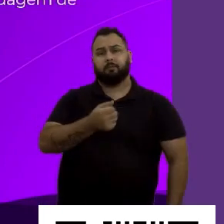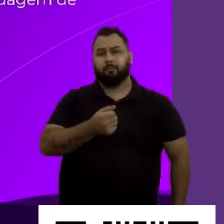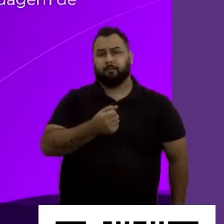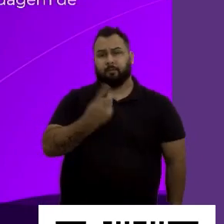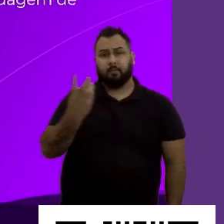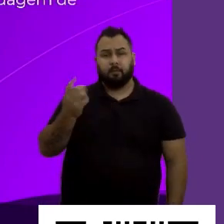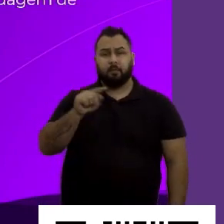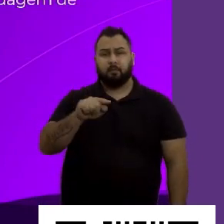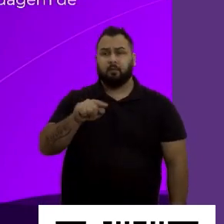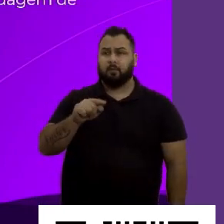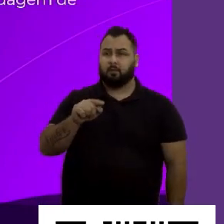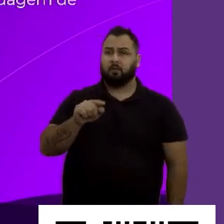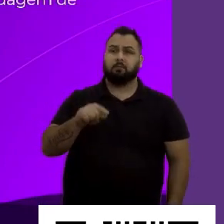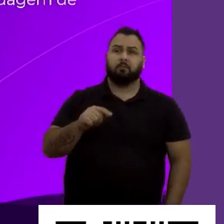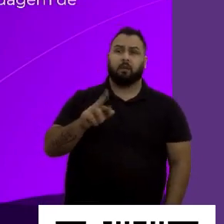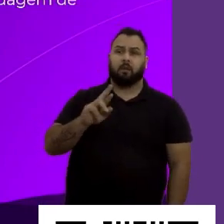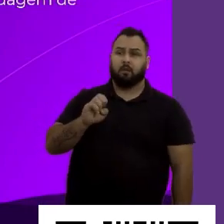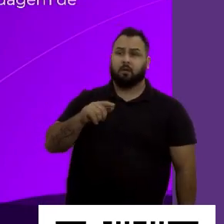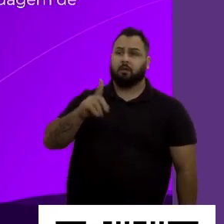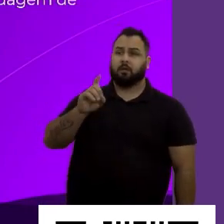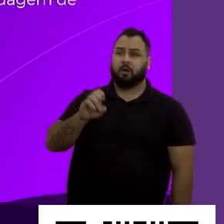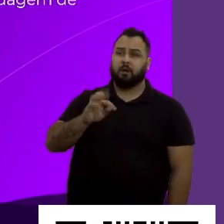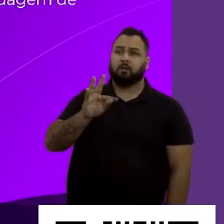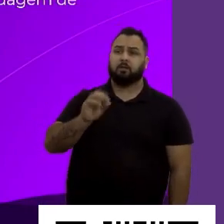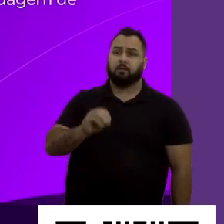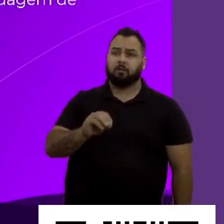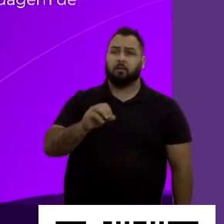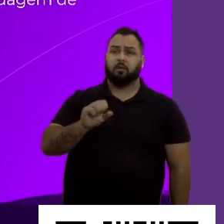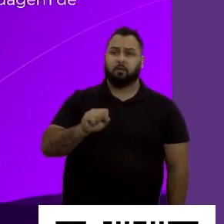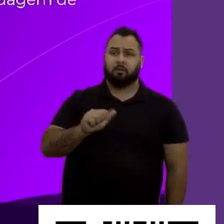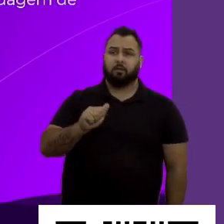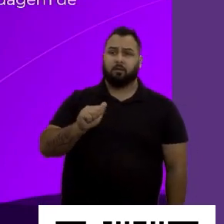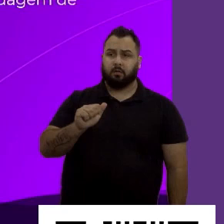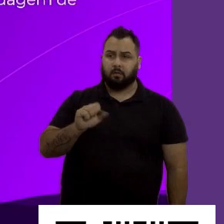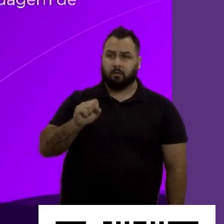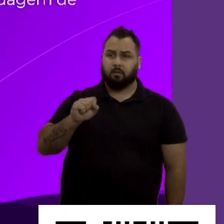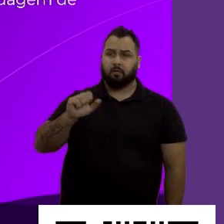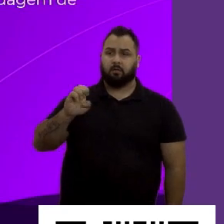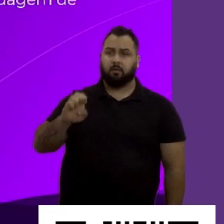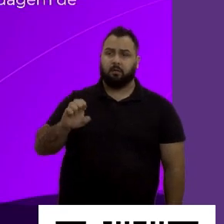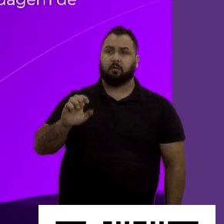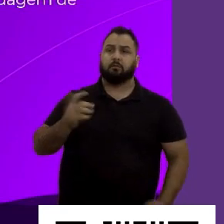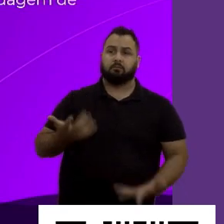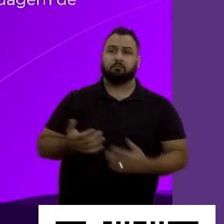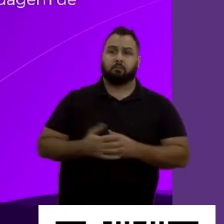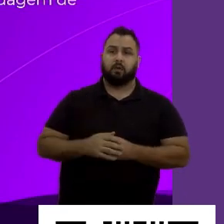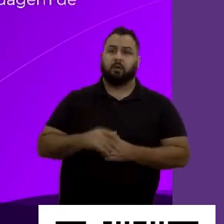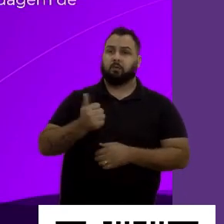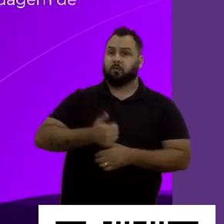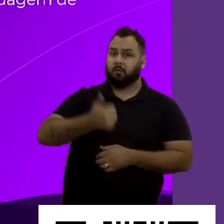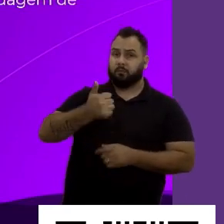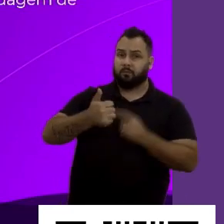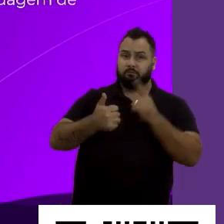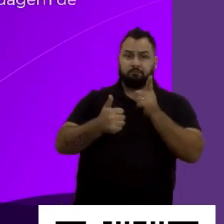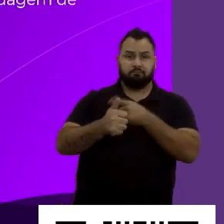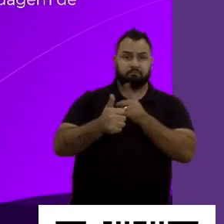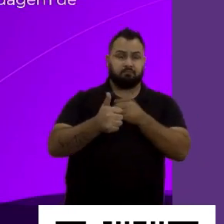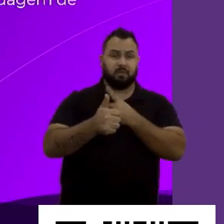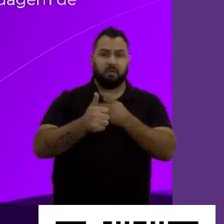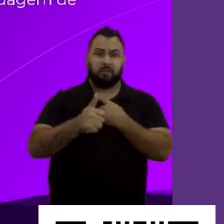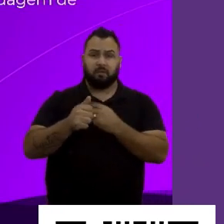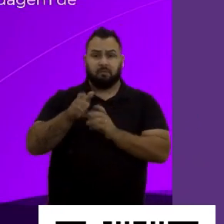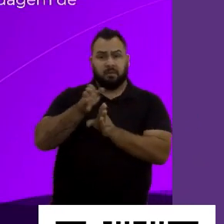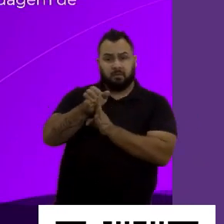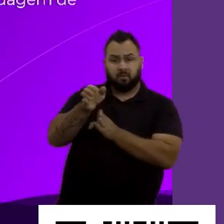conteúdo do Renato a se ele foi premiado como top um mentor do mundo sobre no code